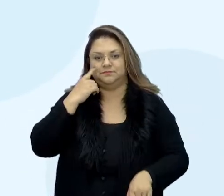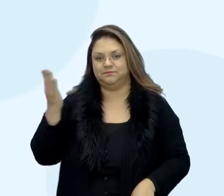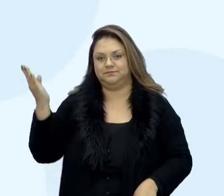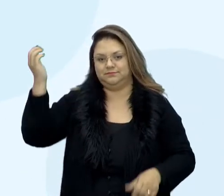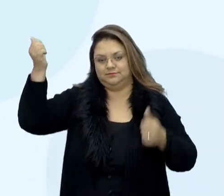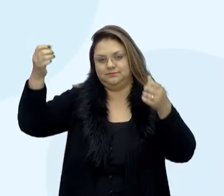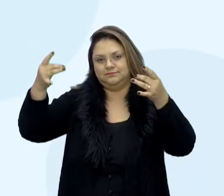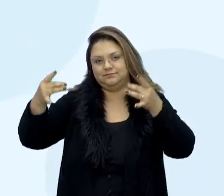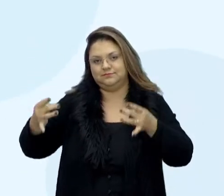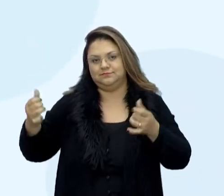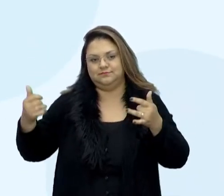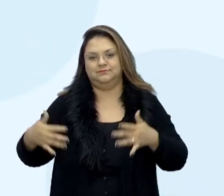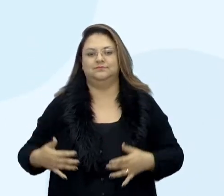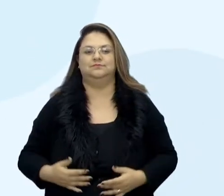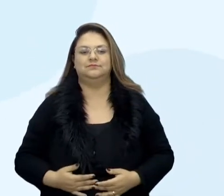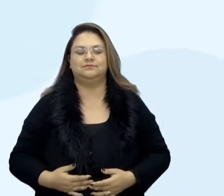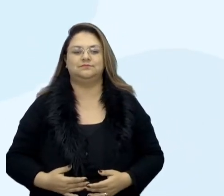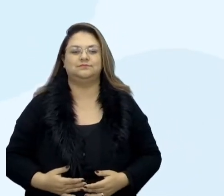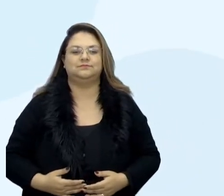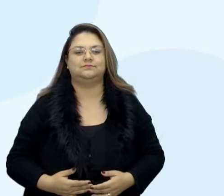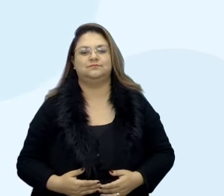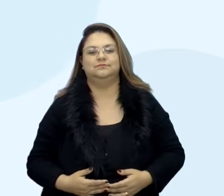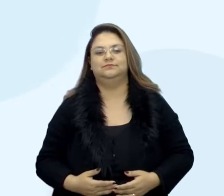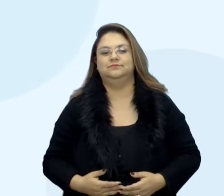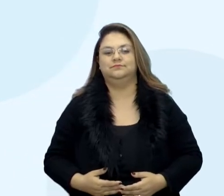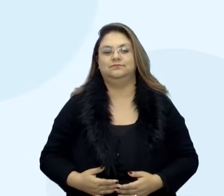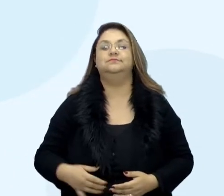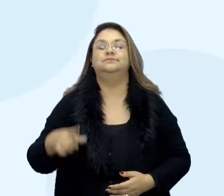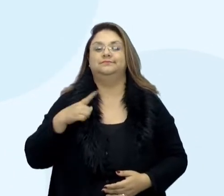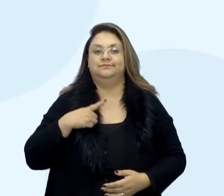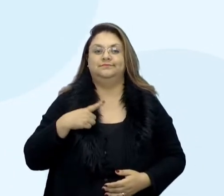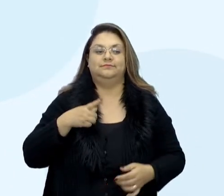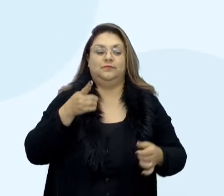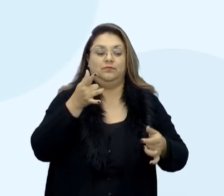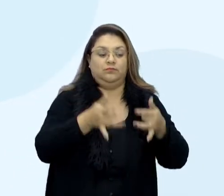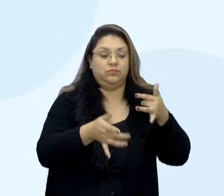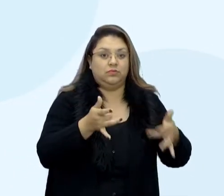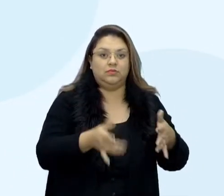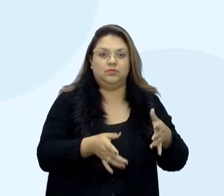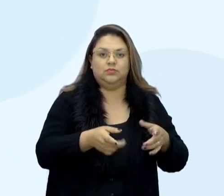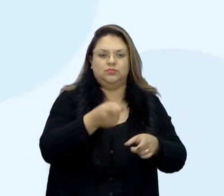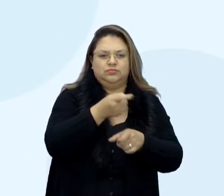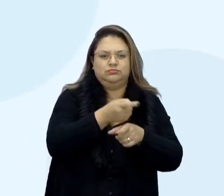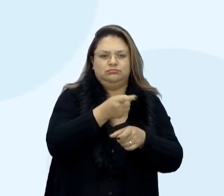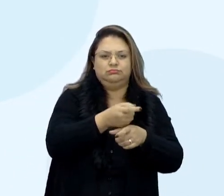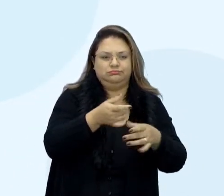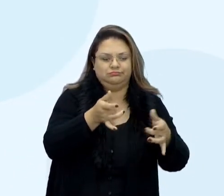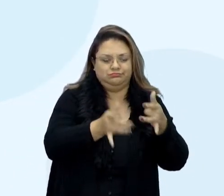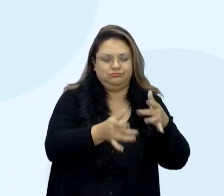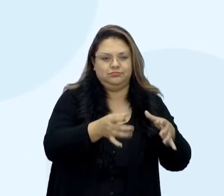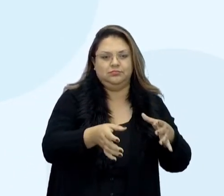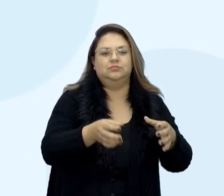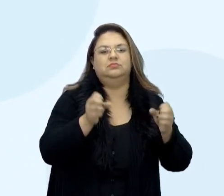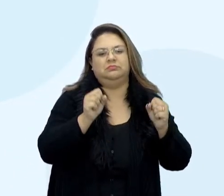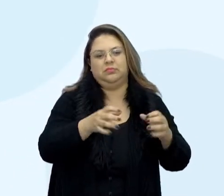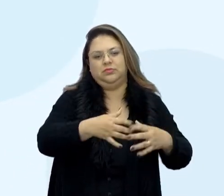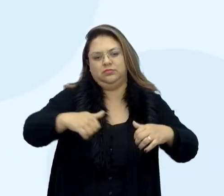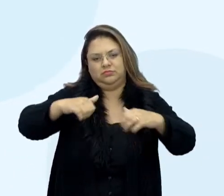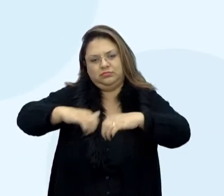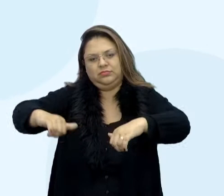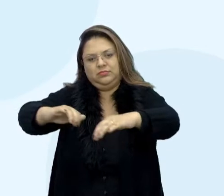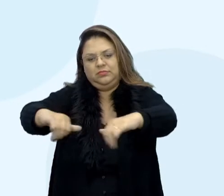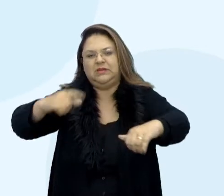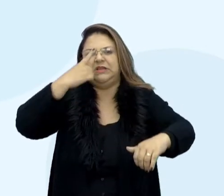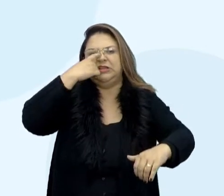só vou ler um trechinho. É um depósito no qual são descartados resíduos sólidos. Esse espaço é composto por resíduos domésticos,